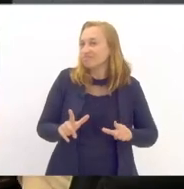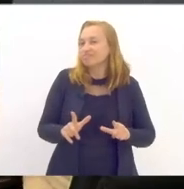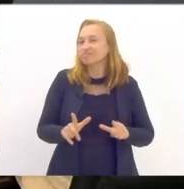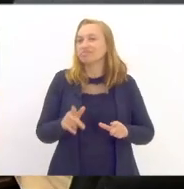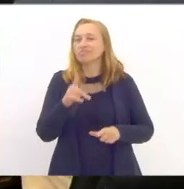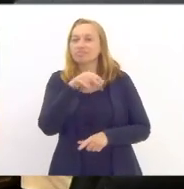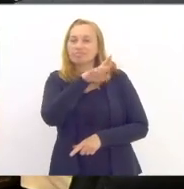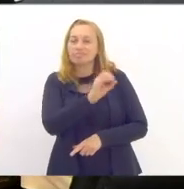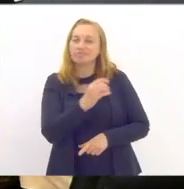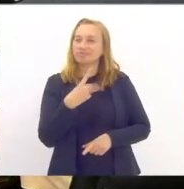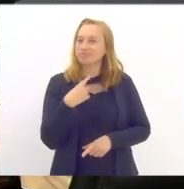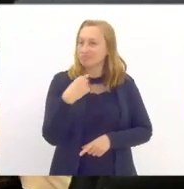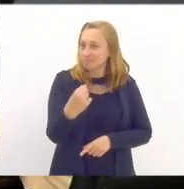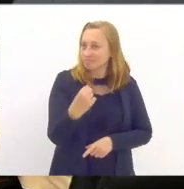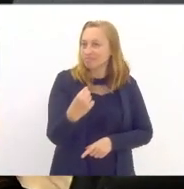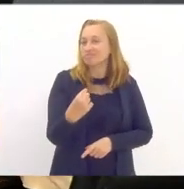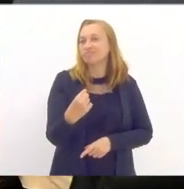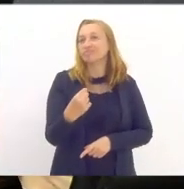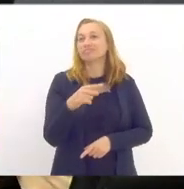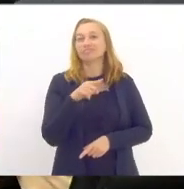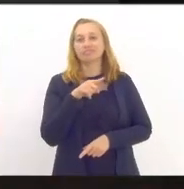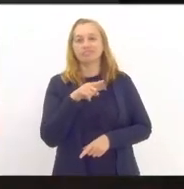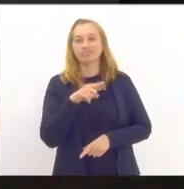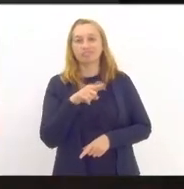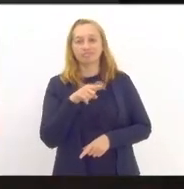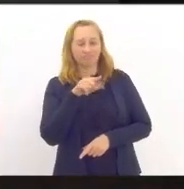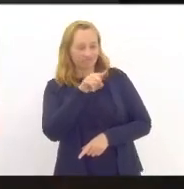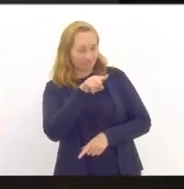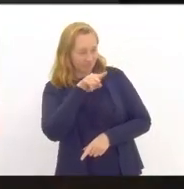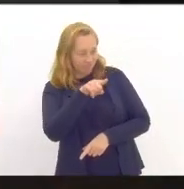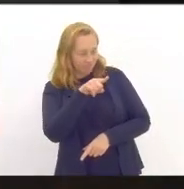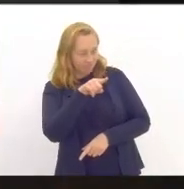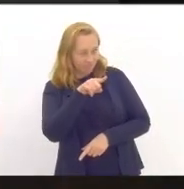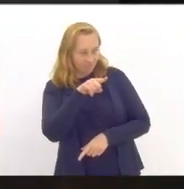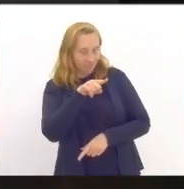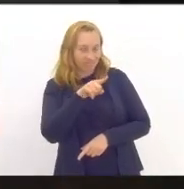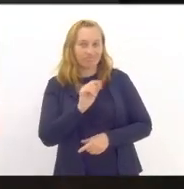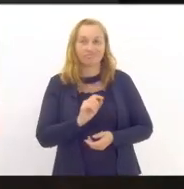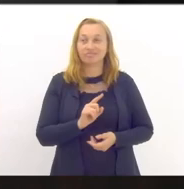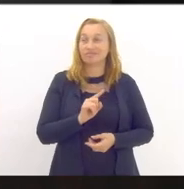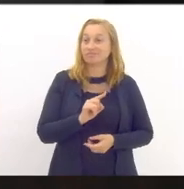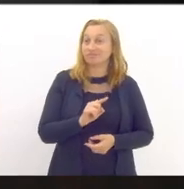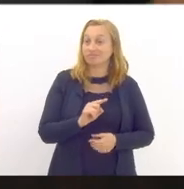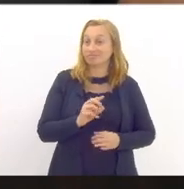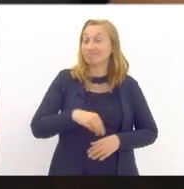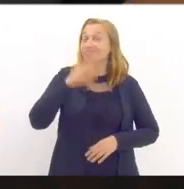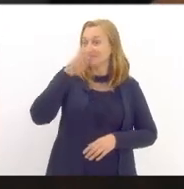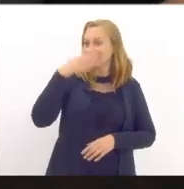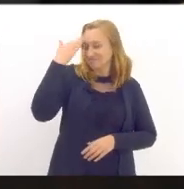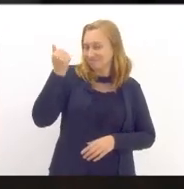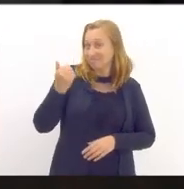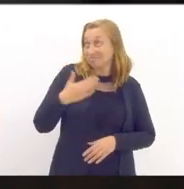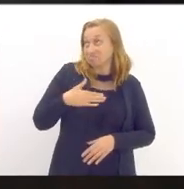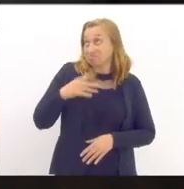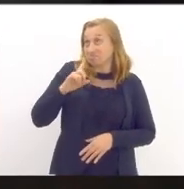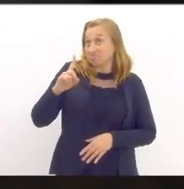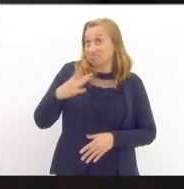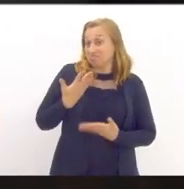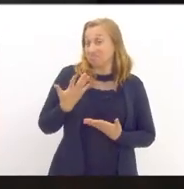Pedro, por ter sido escolhida por Vossa Excelência, ou melhor, por você, eu ia falar Vossa Excelência, mas quem sabe, né? Deus me livre, né,